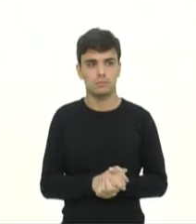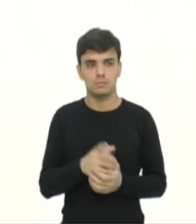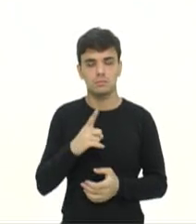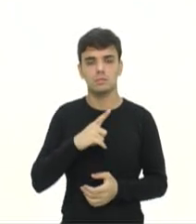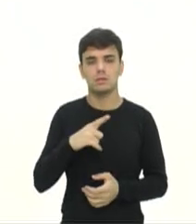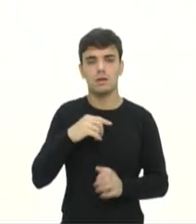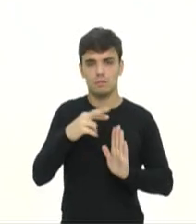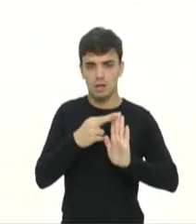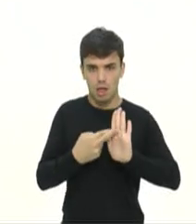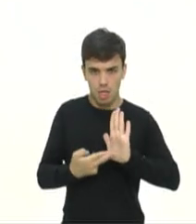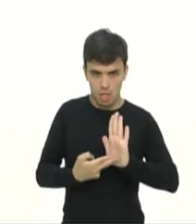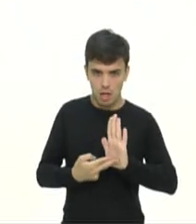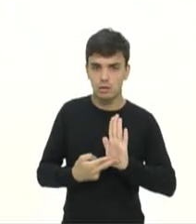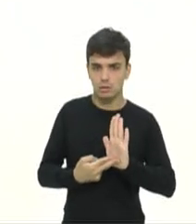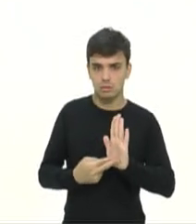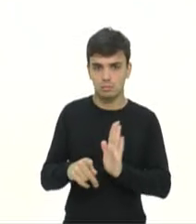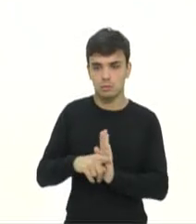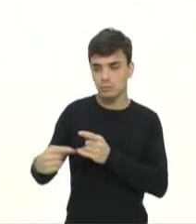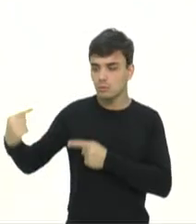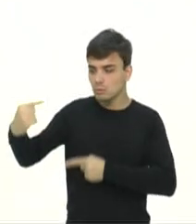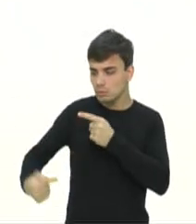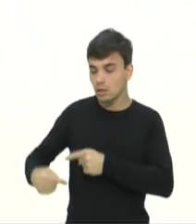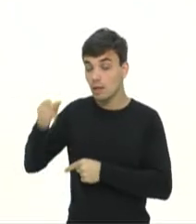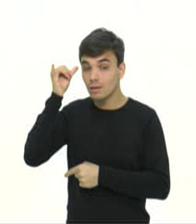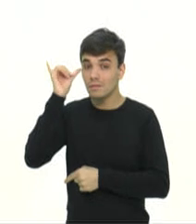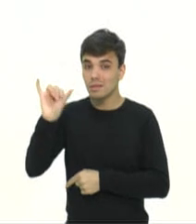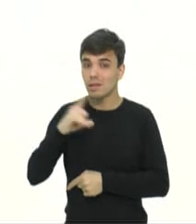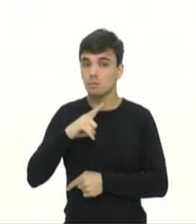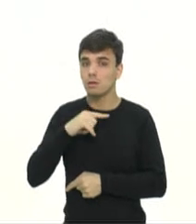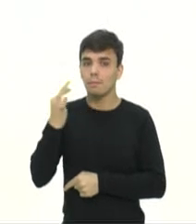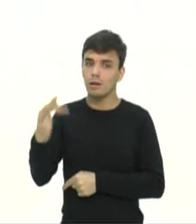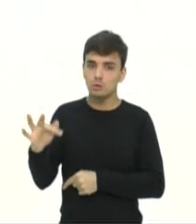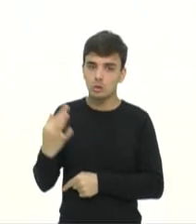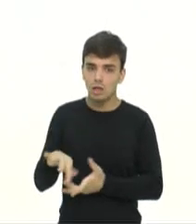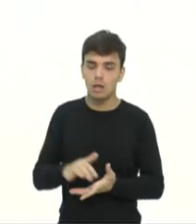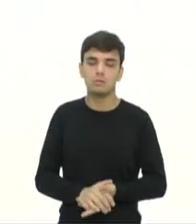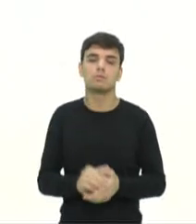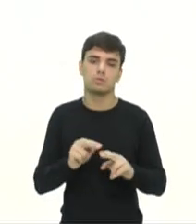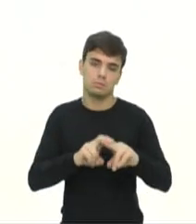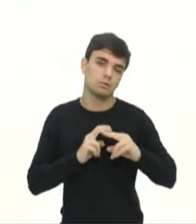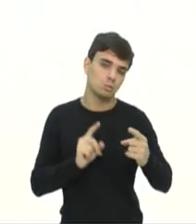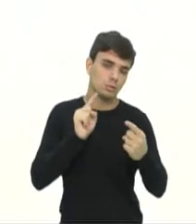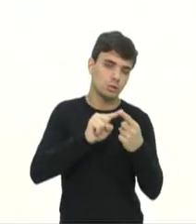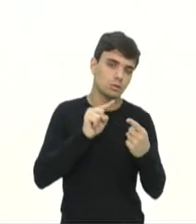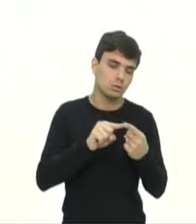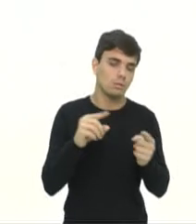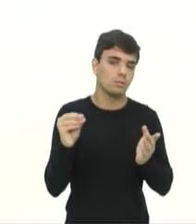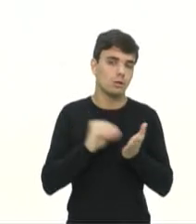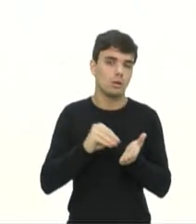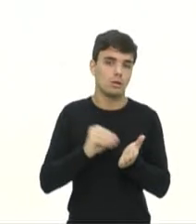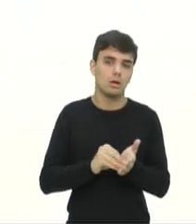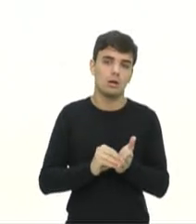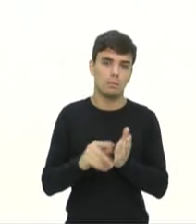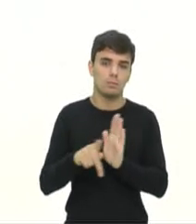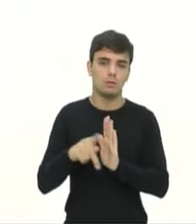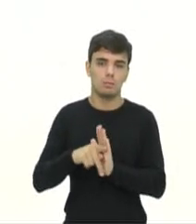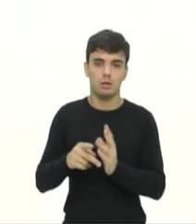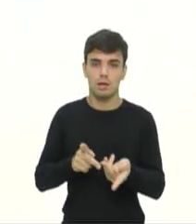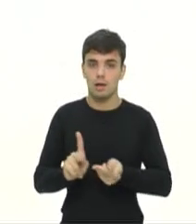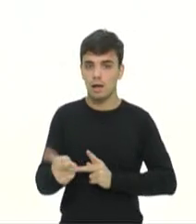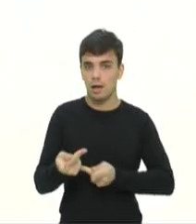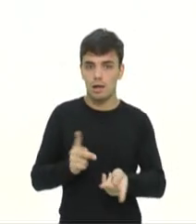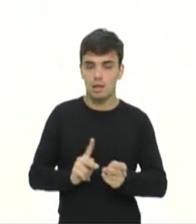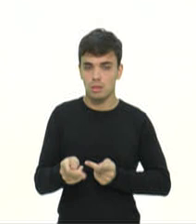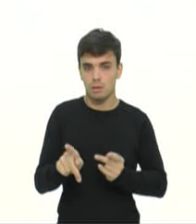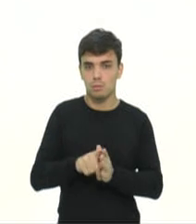de combate simulado para se evitar ferimentos graves, né? Com o propósito de introduzir o Karatê como um esporte